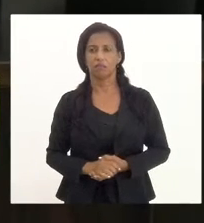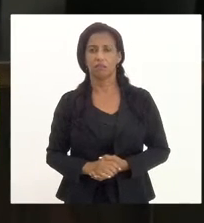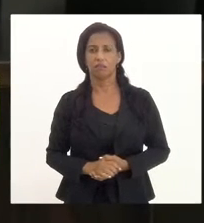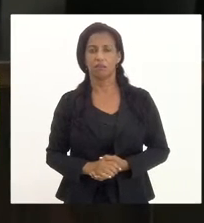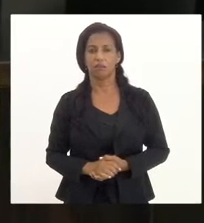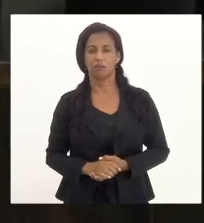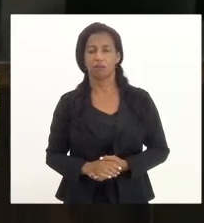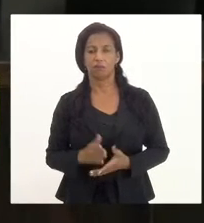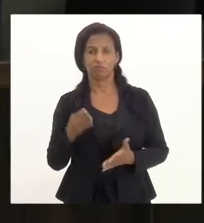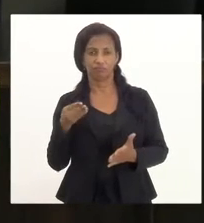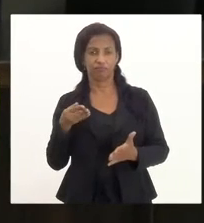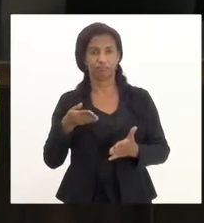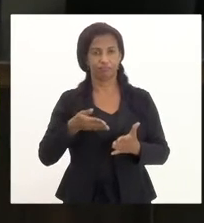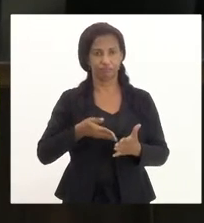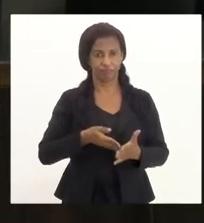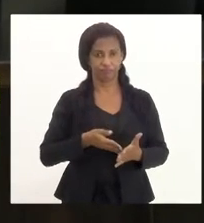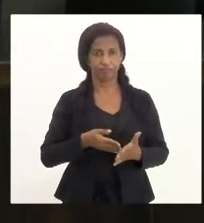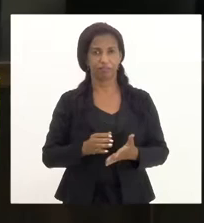se infere